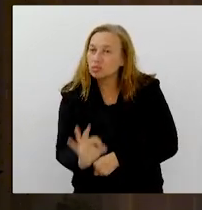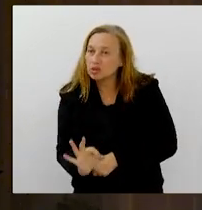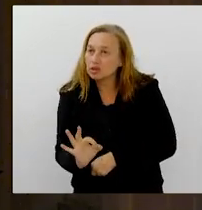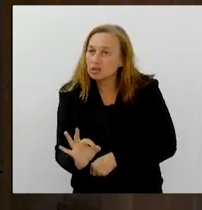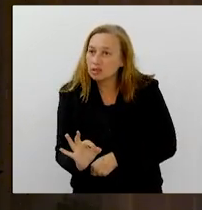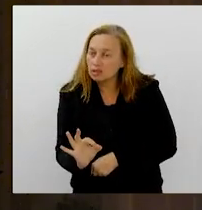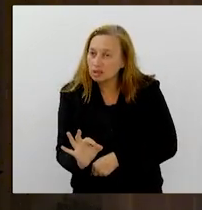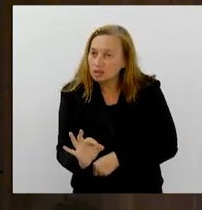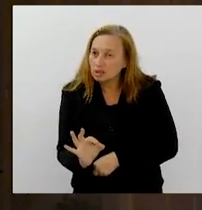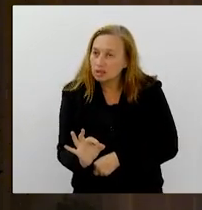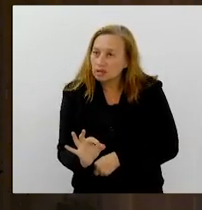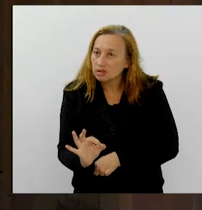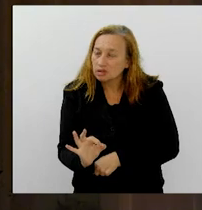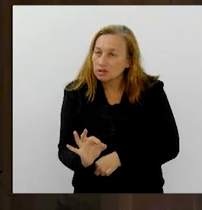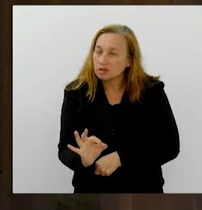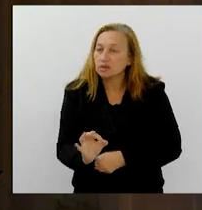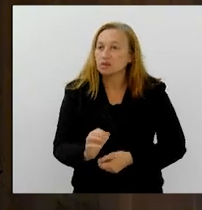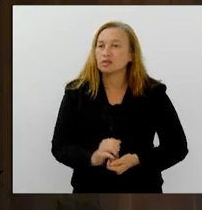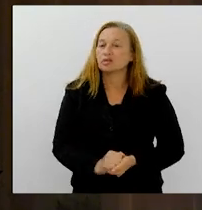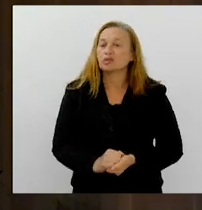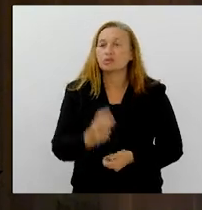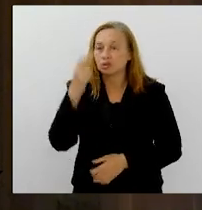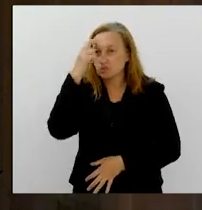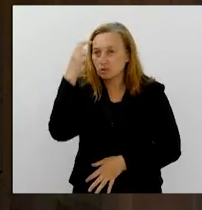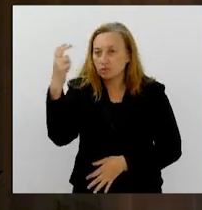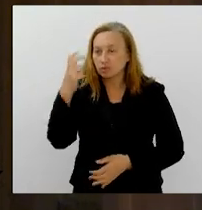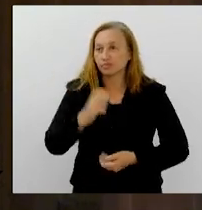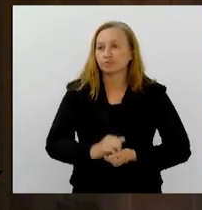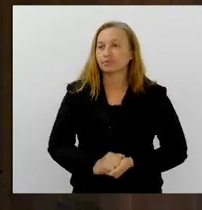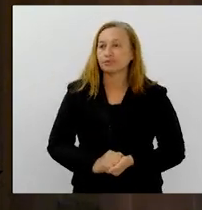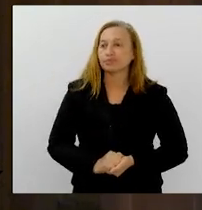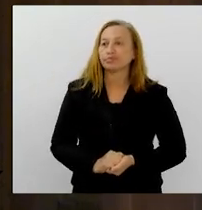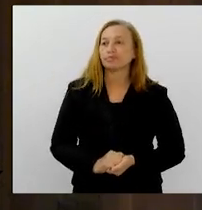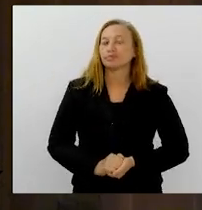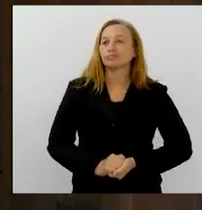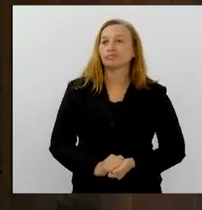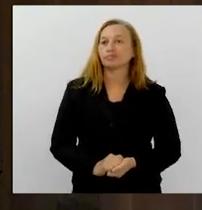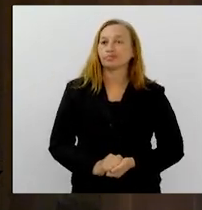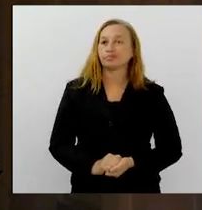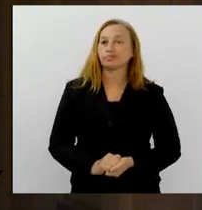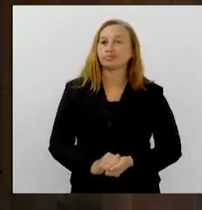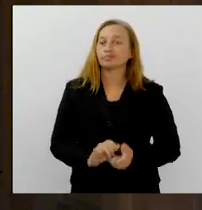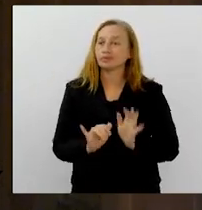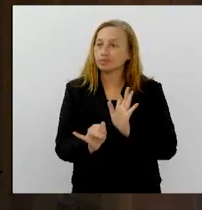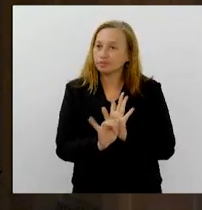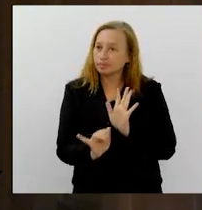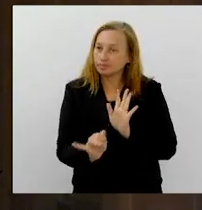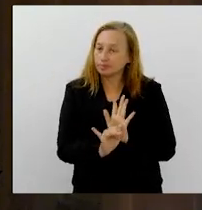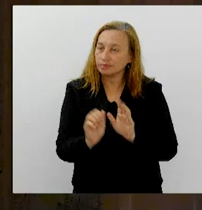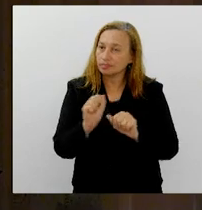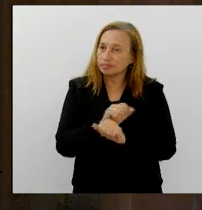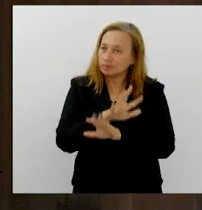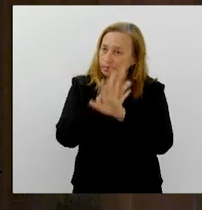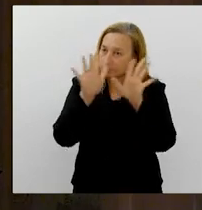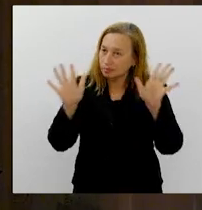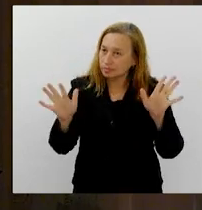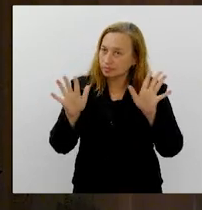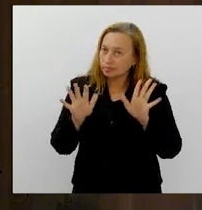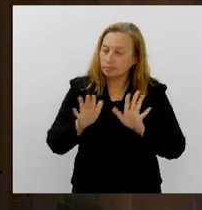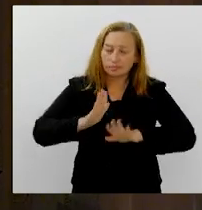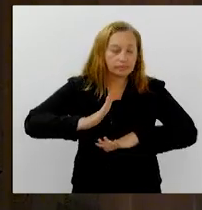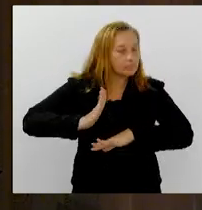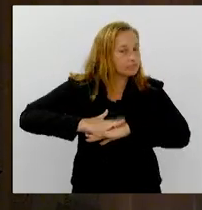líquida corrente em cultura, através de editais transparentes e que cada vez